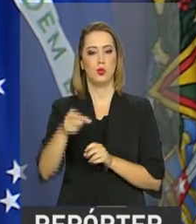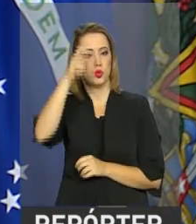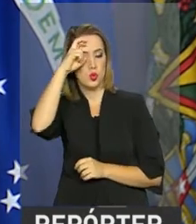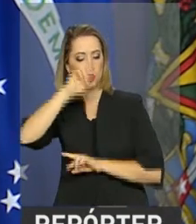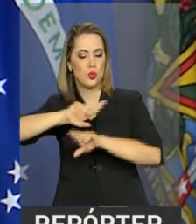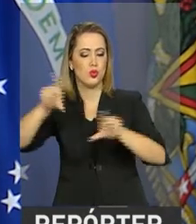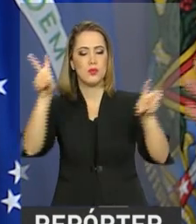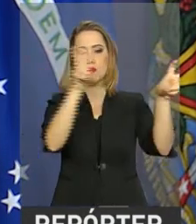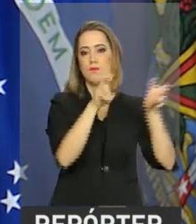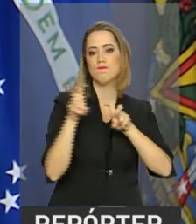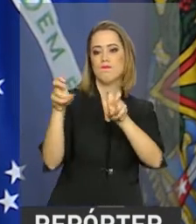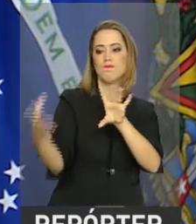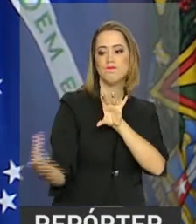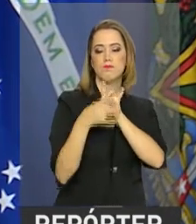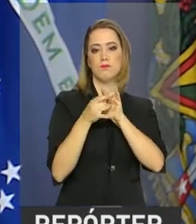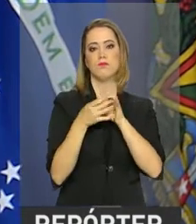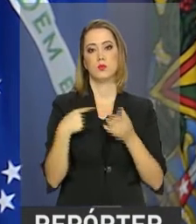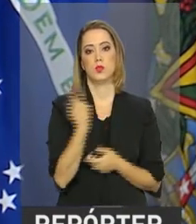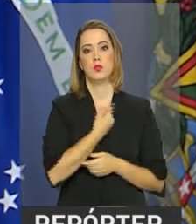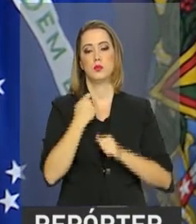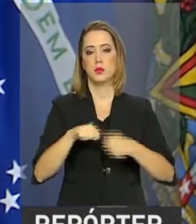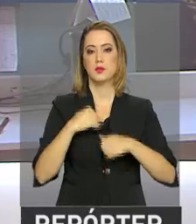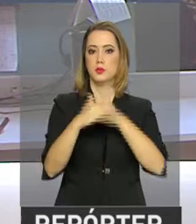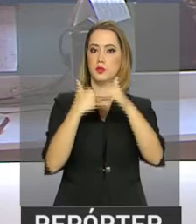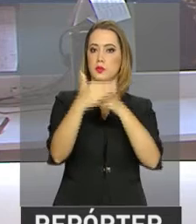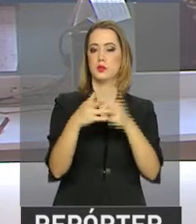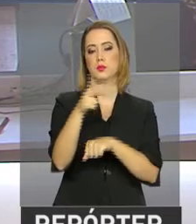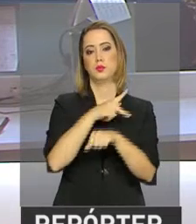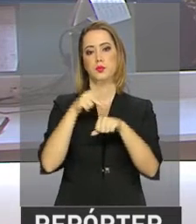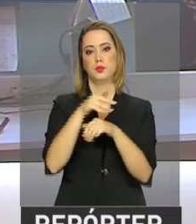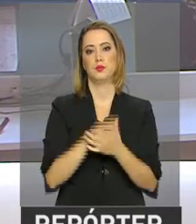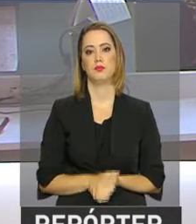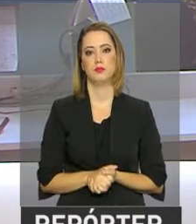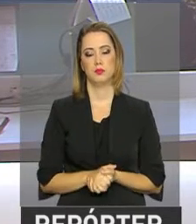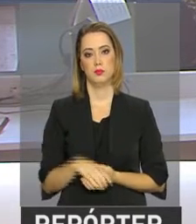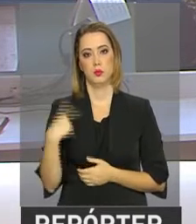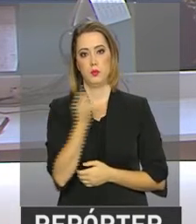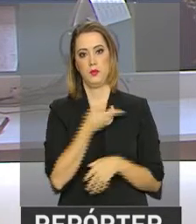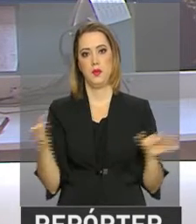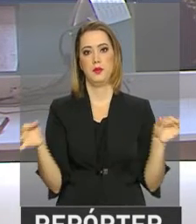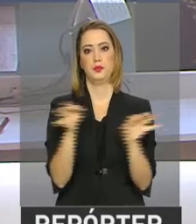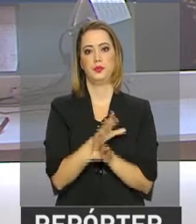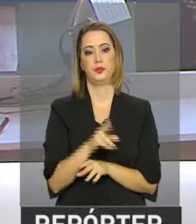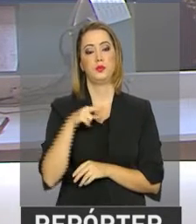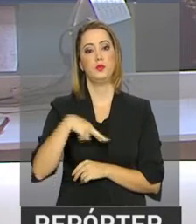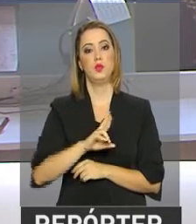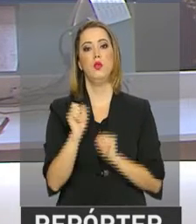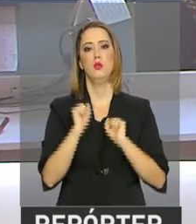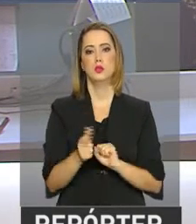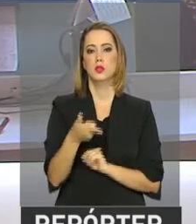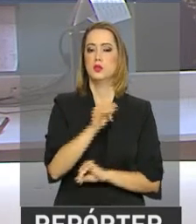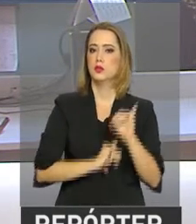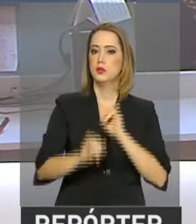temas nós temos que fazer o país crescer e assim encerramos esta edição do repórter nbr podemos